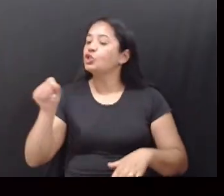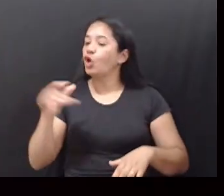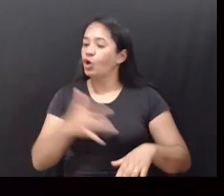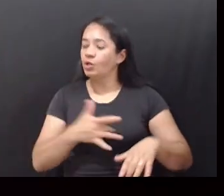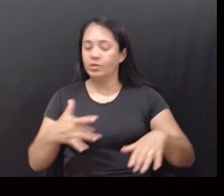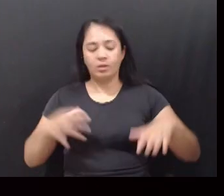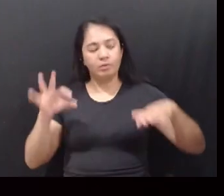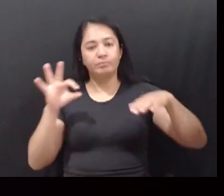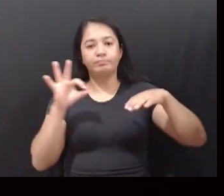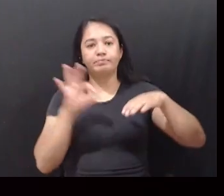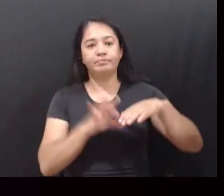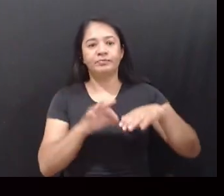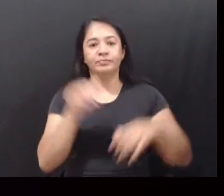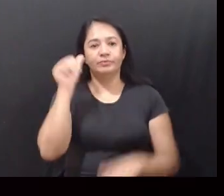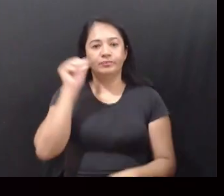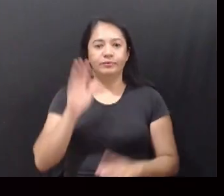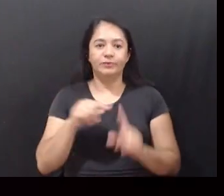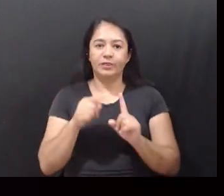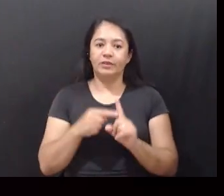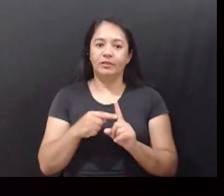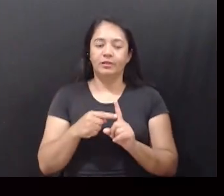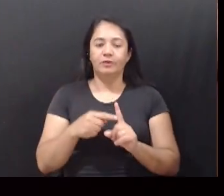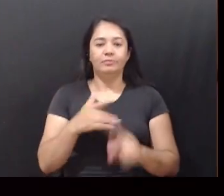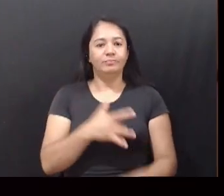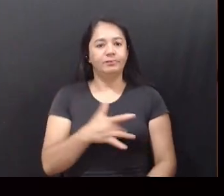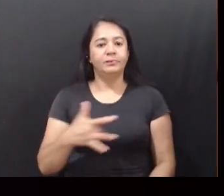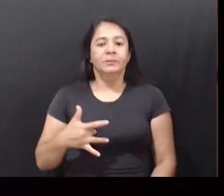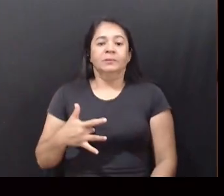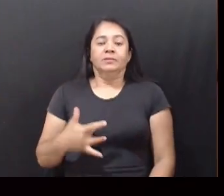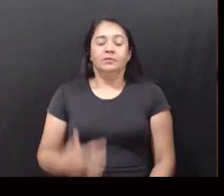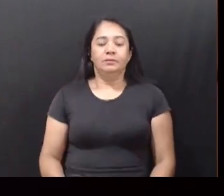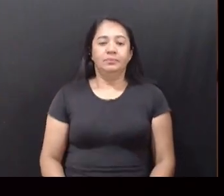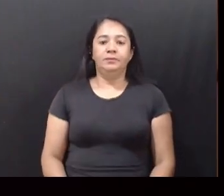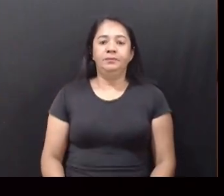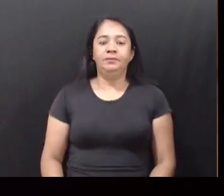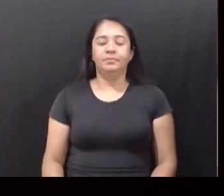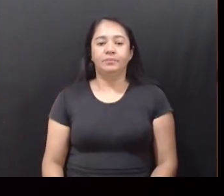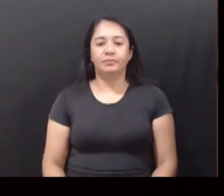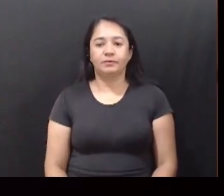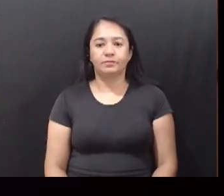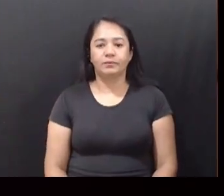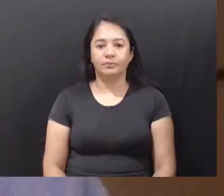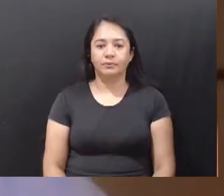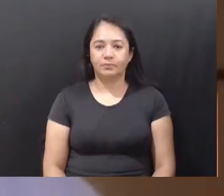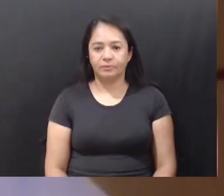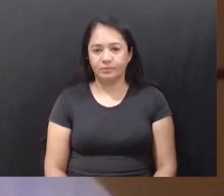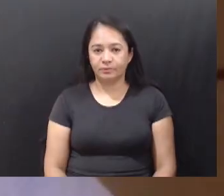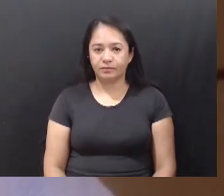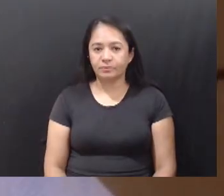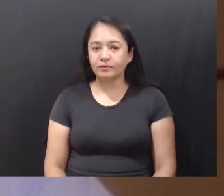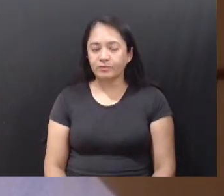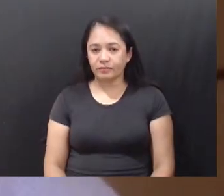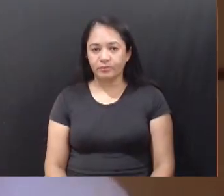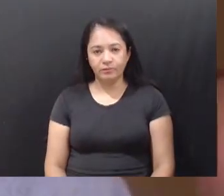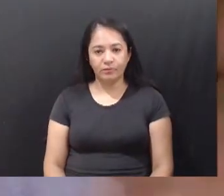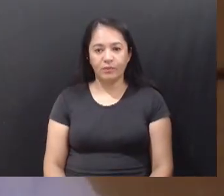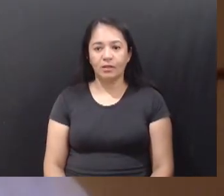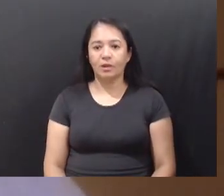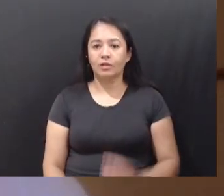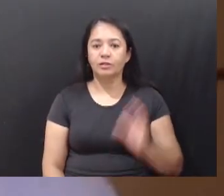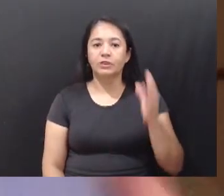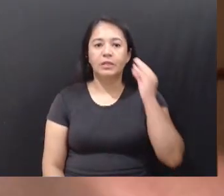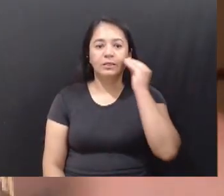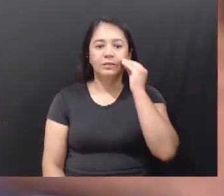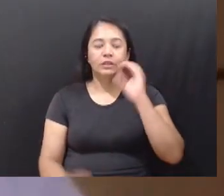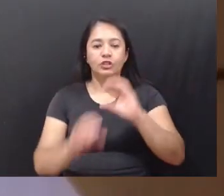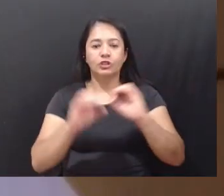seleciona-se o embriãozinho saudável e essa mulher já engravida do embrião saudável. Para aqueles que não passaram por